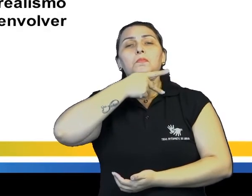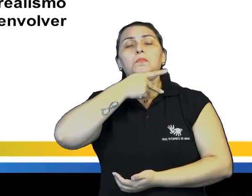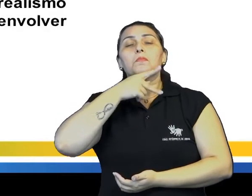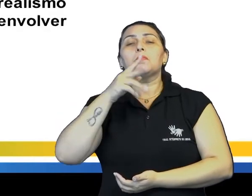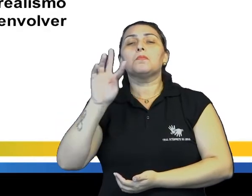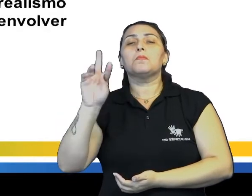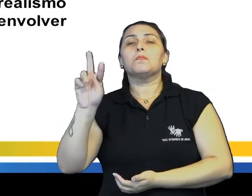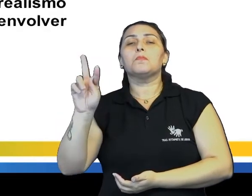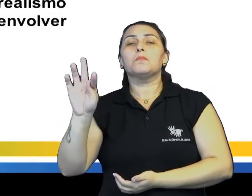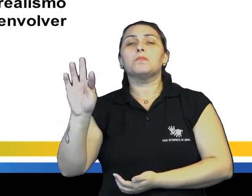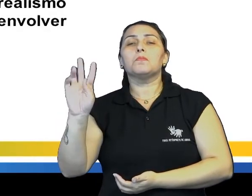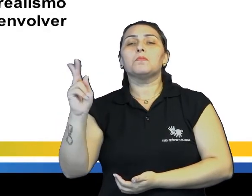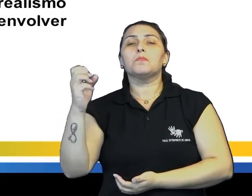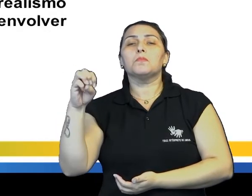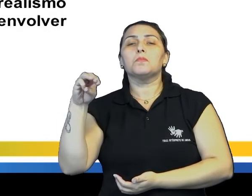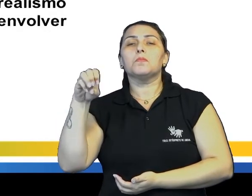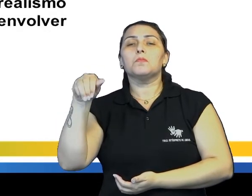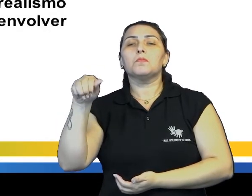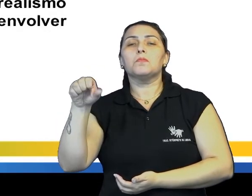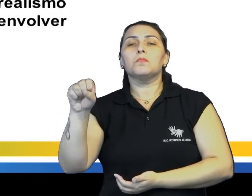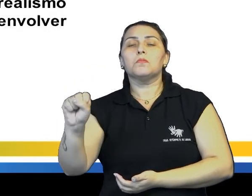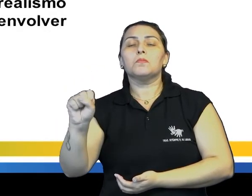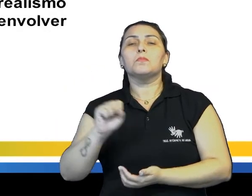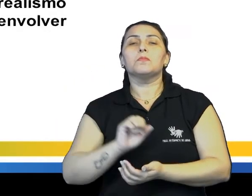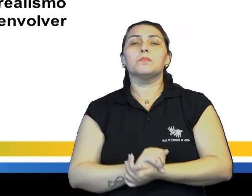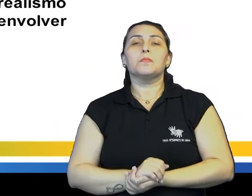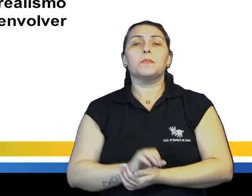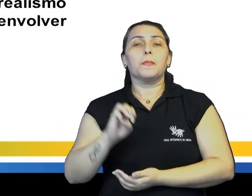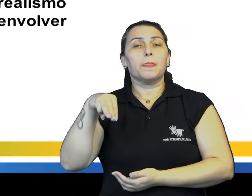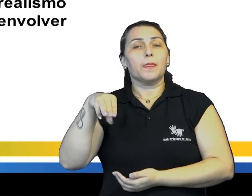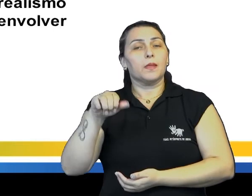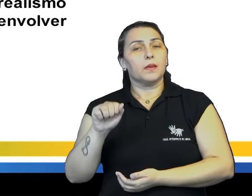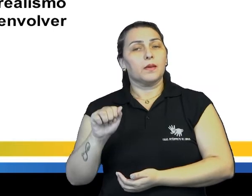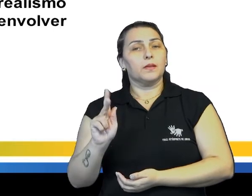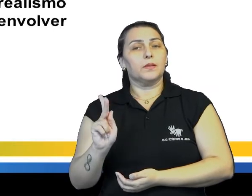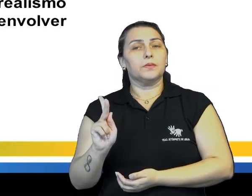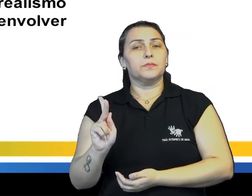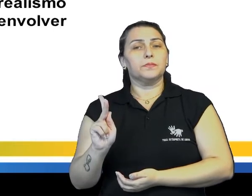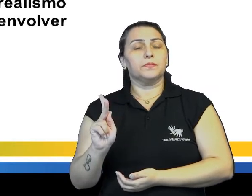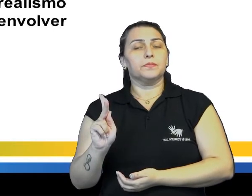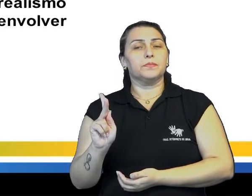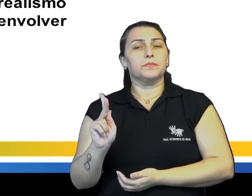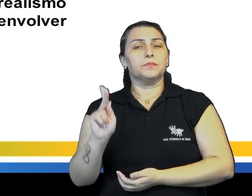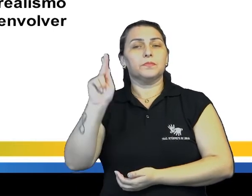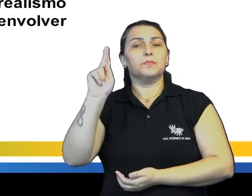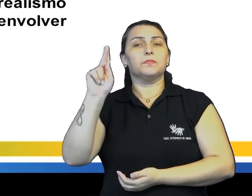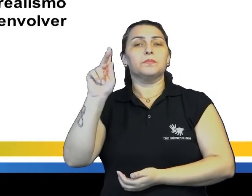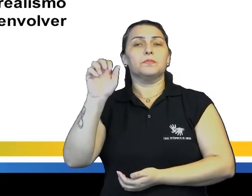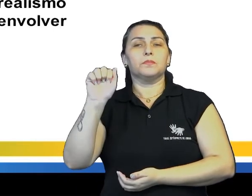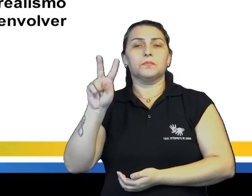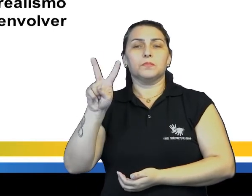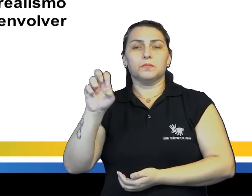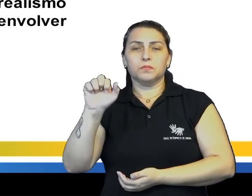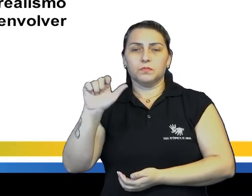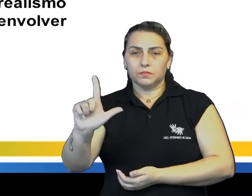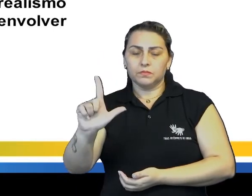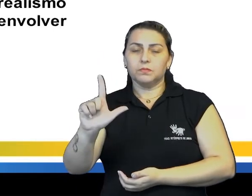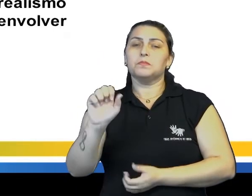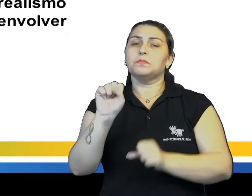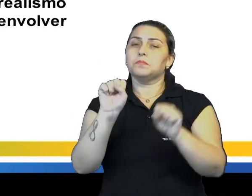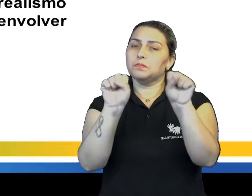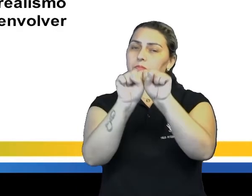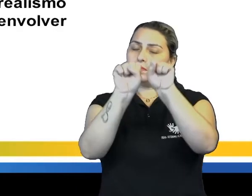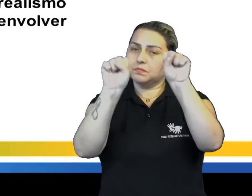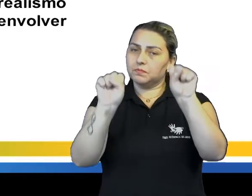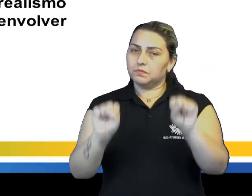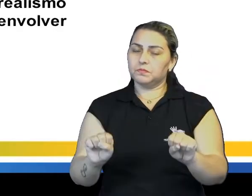Morris, né? Tolson, Campanella. Maquiavel destaca-se também dos tratados sistemáticos